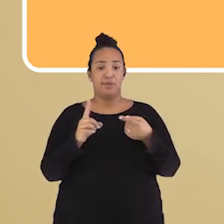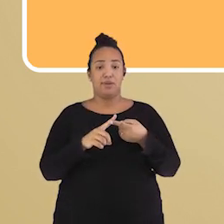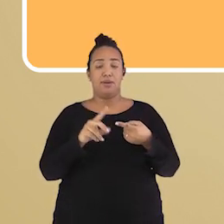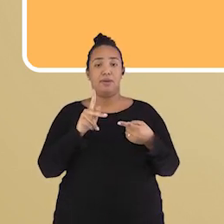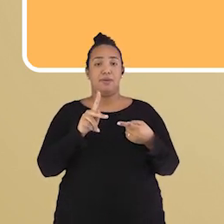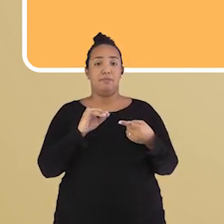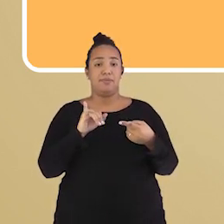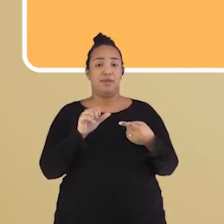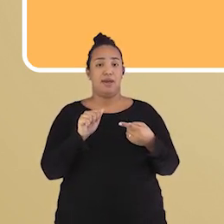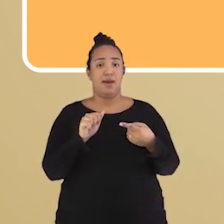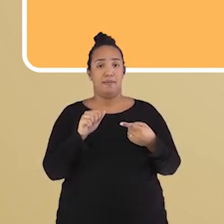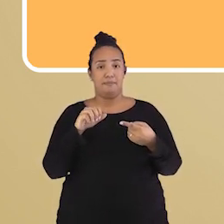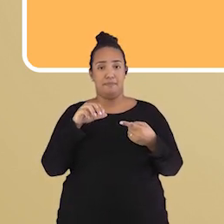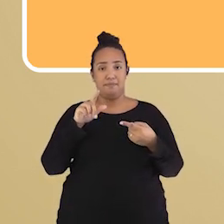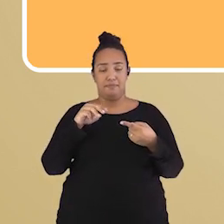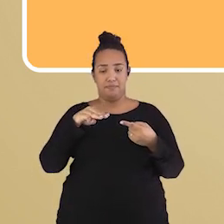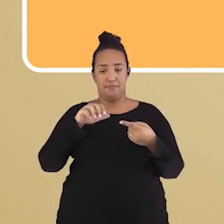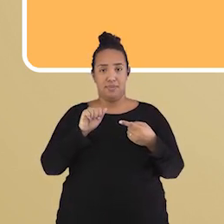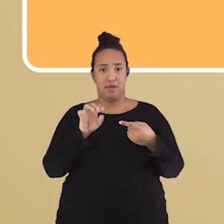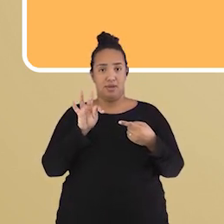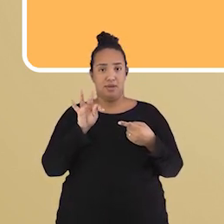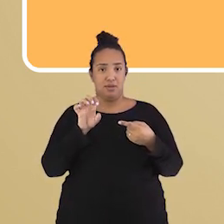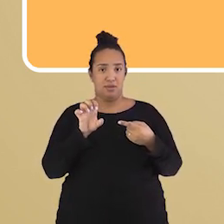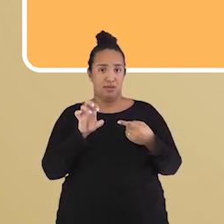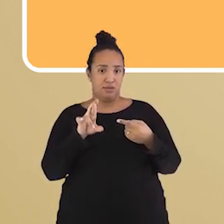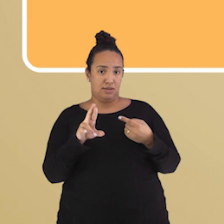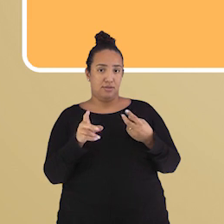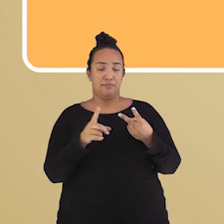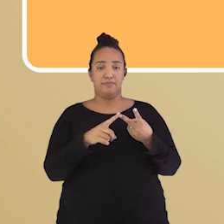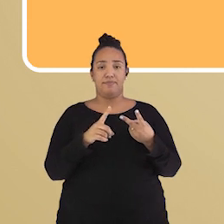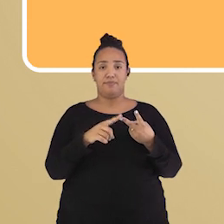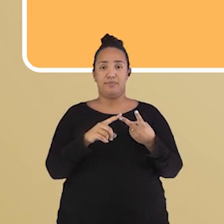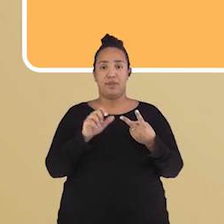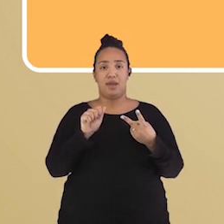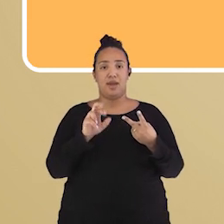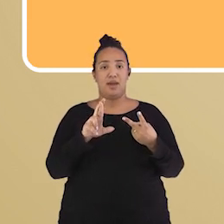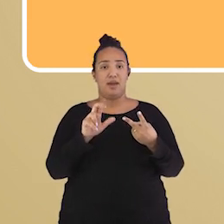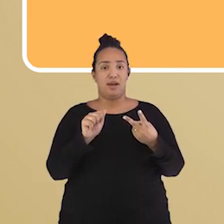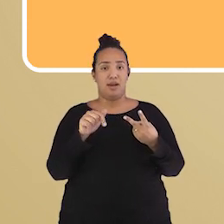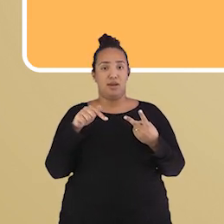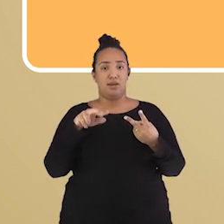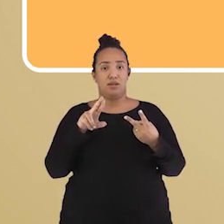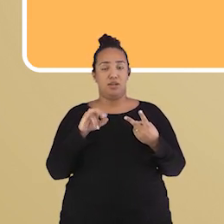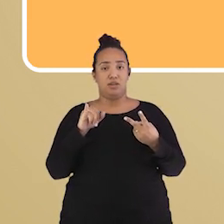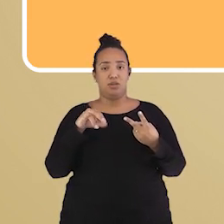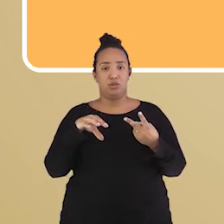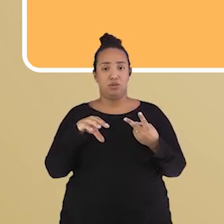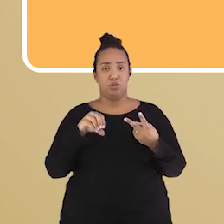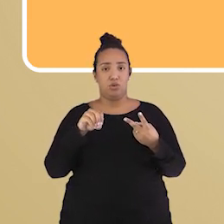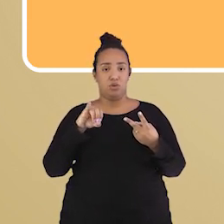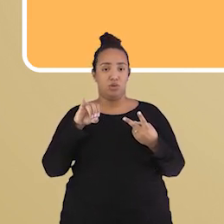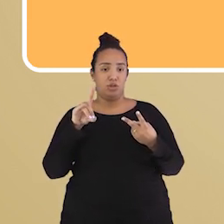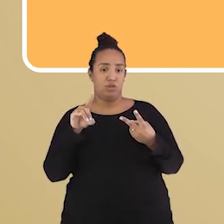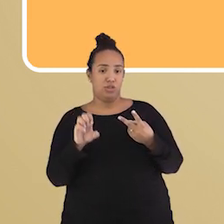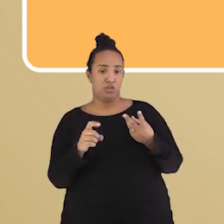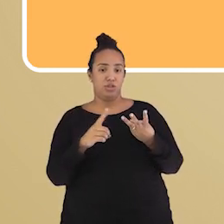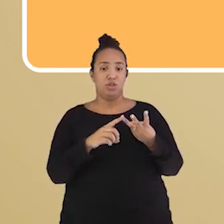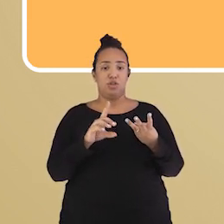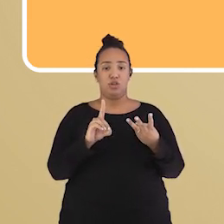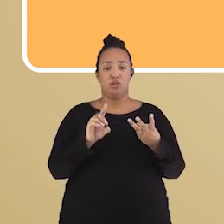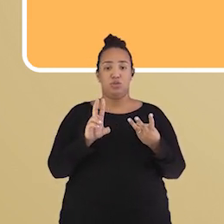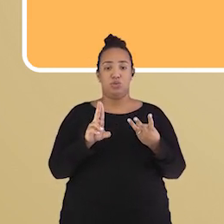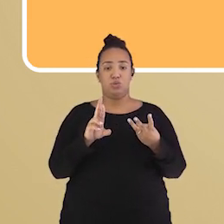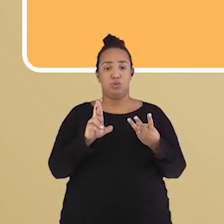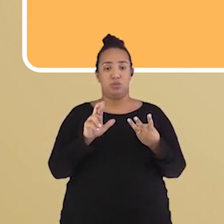mais interna. A mediana é chamada de aracnoide e a mais externa é a dura mater. Entre a